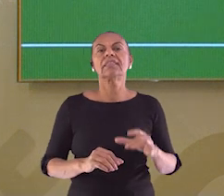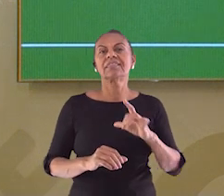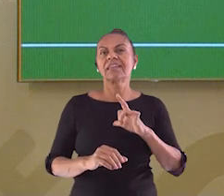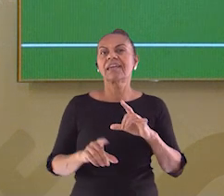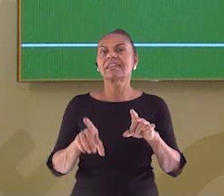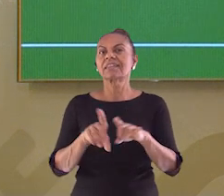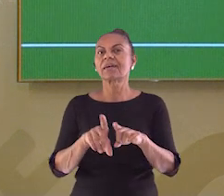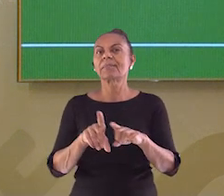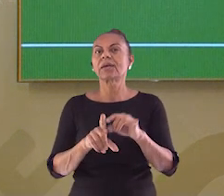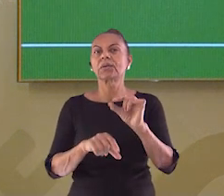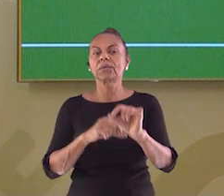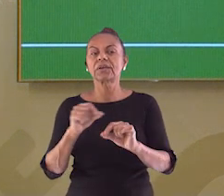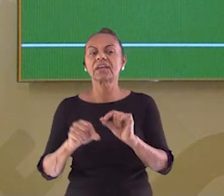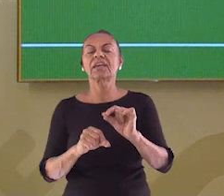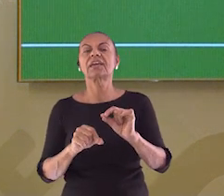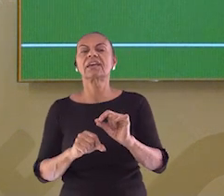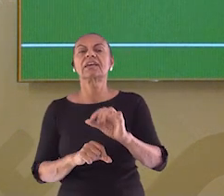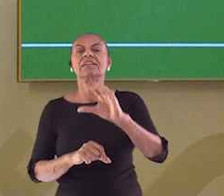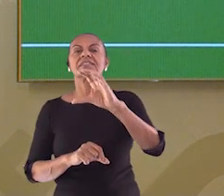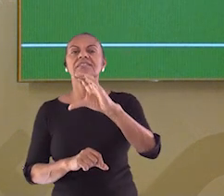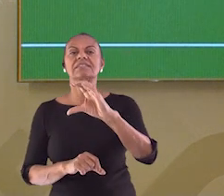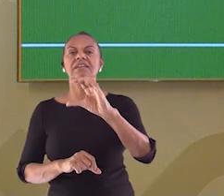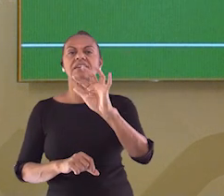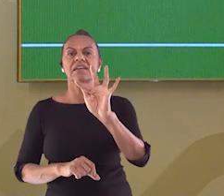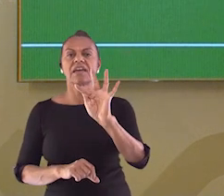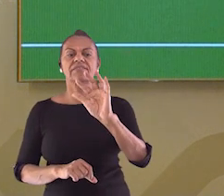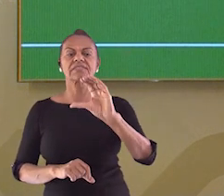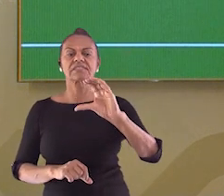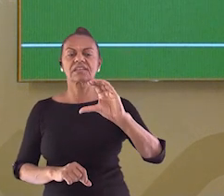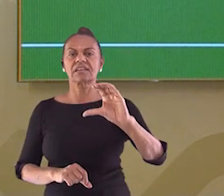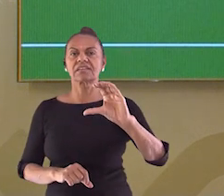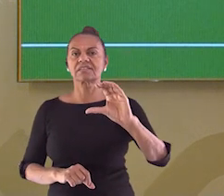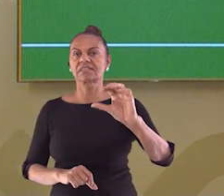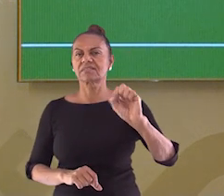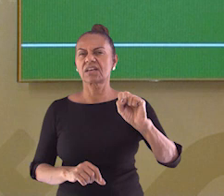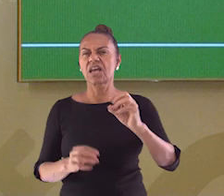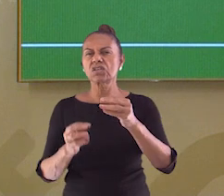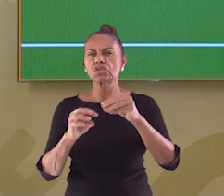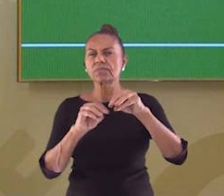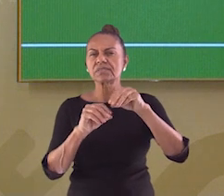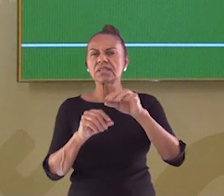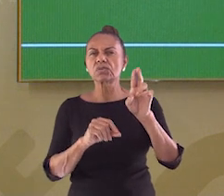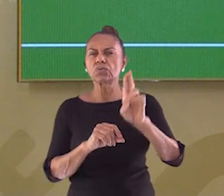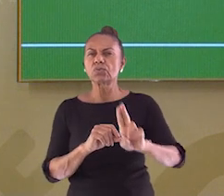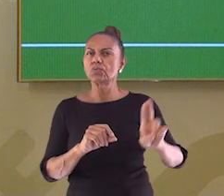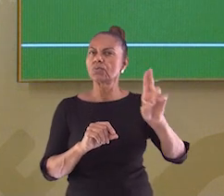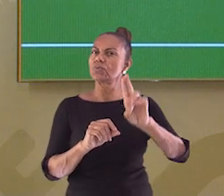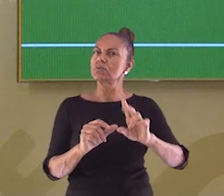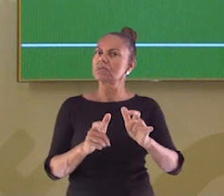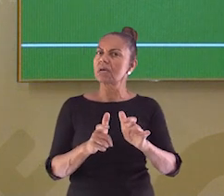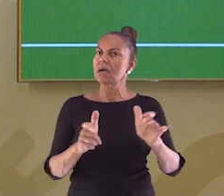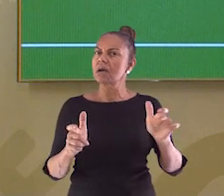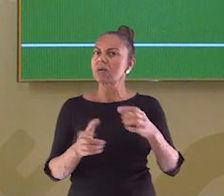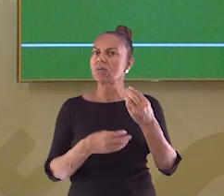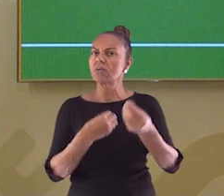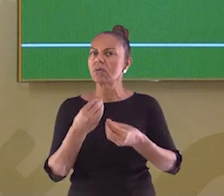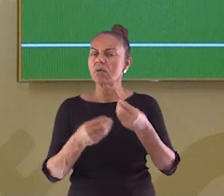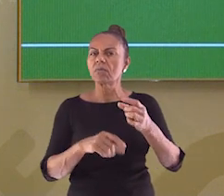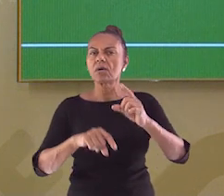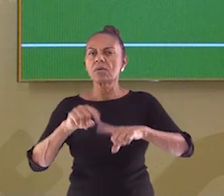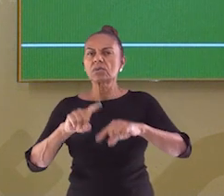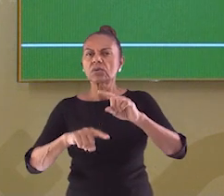o clorofluorcarbonos, que é chamado de CFCs, que é uma substância muito